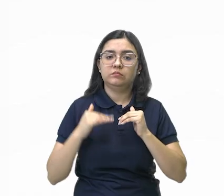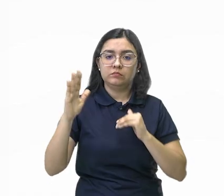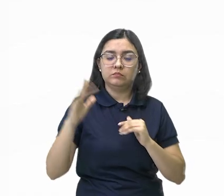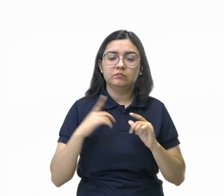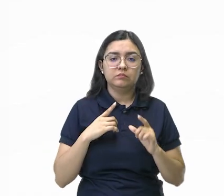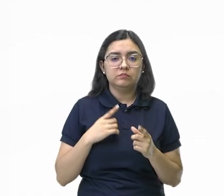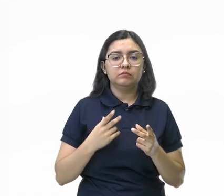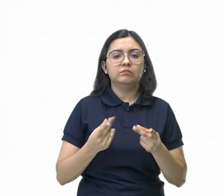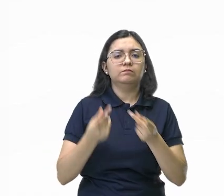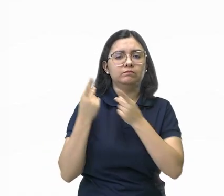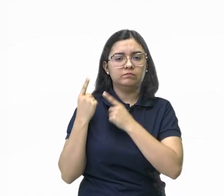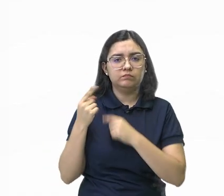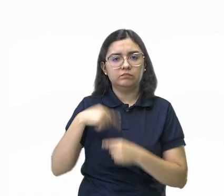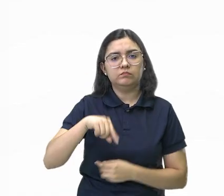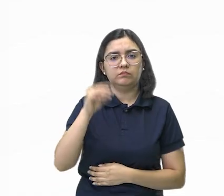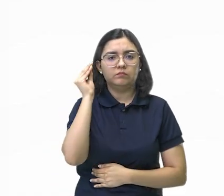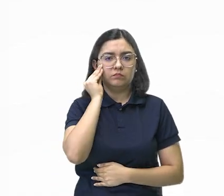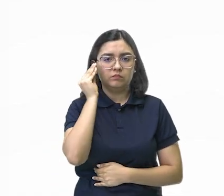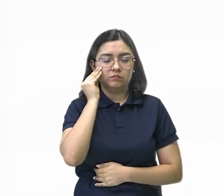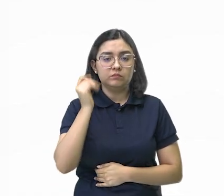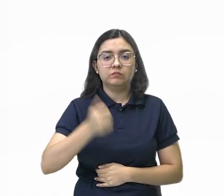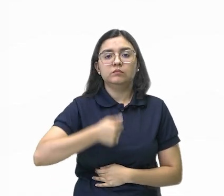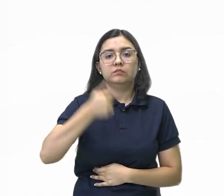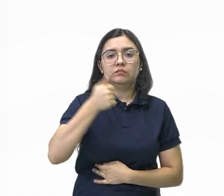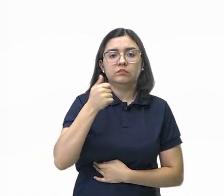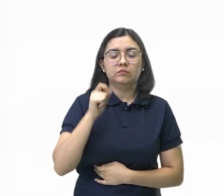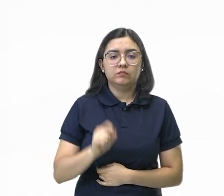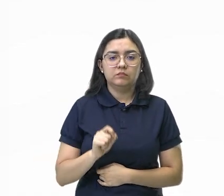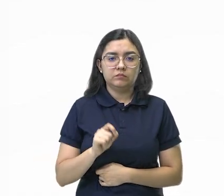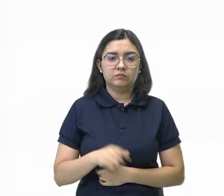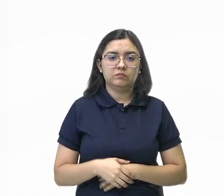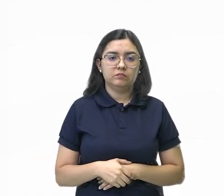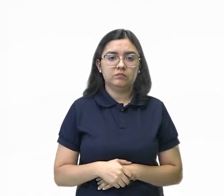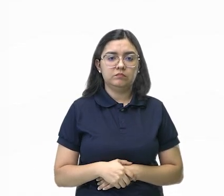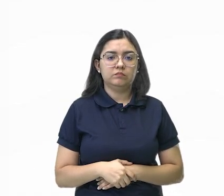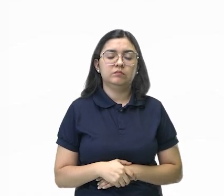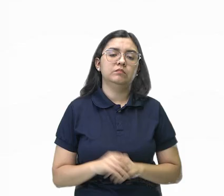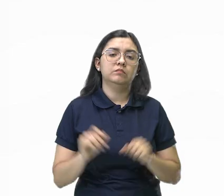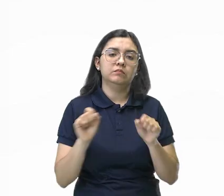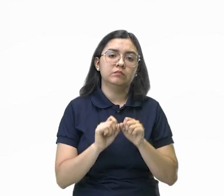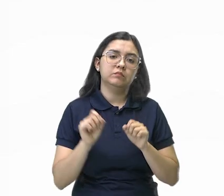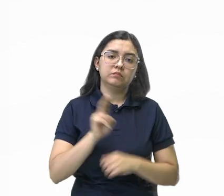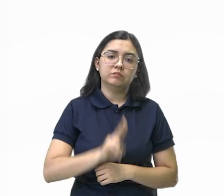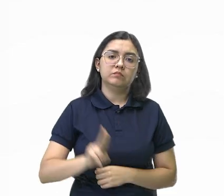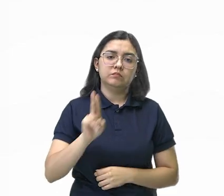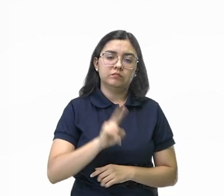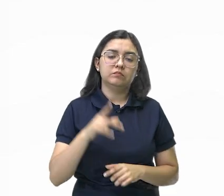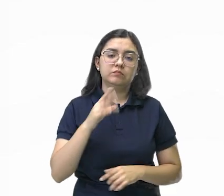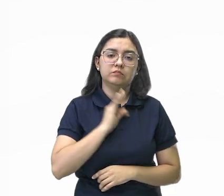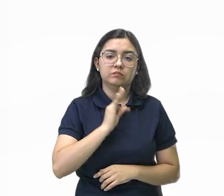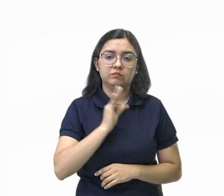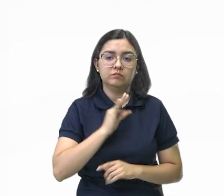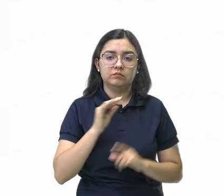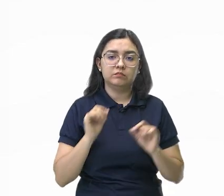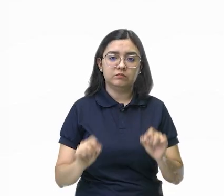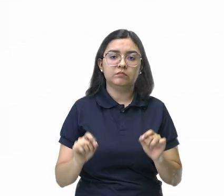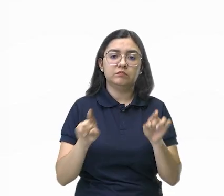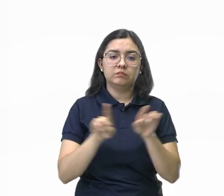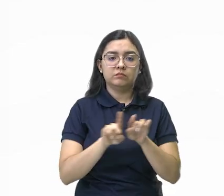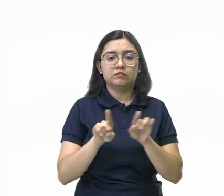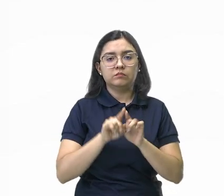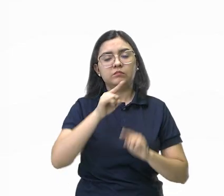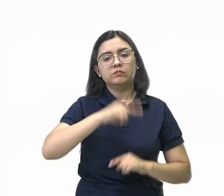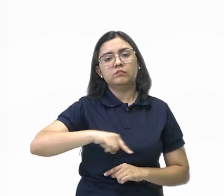fazer observação, né? Você primeiro faz o uso aí das técnicas para